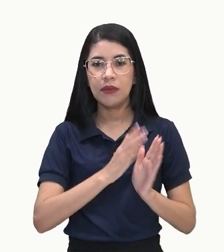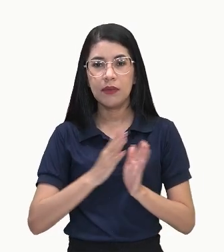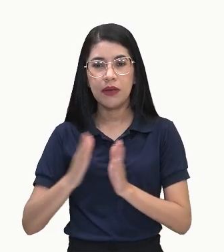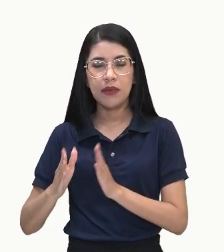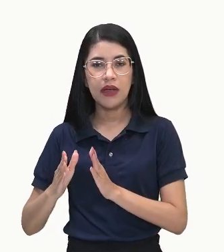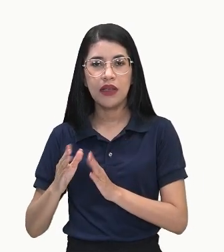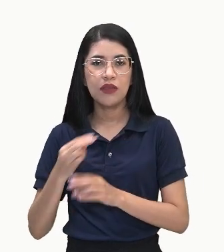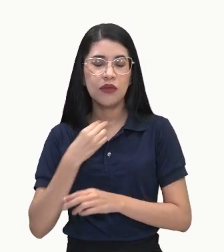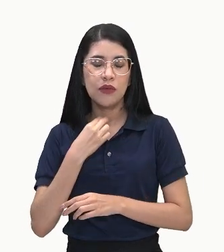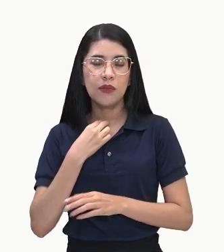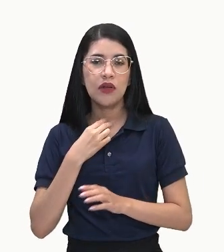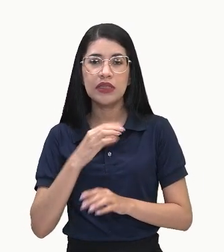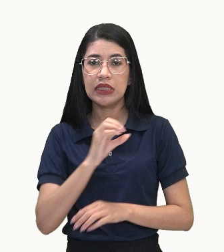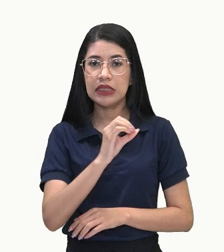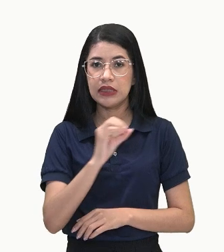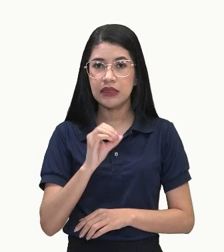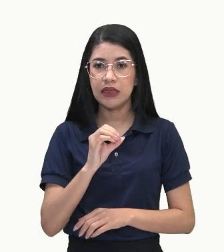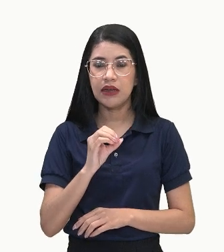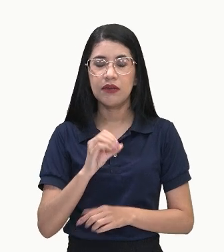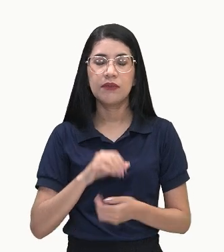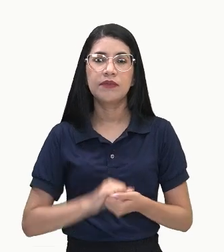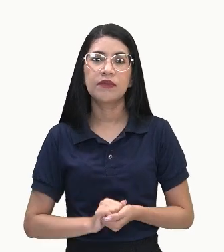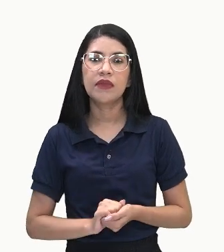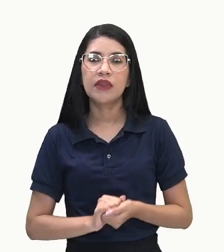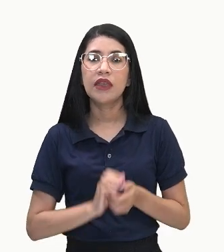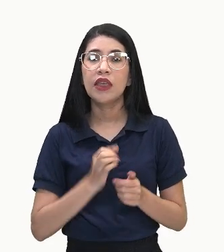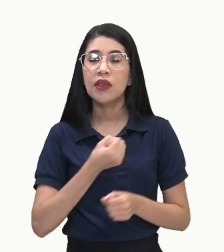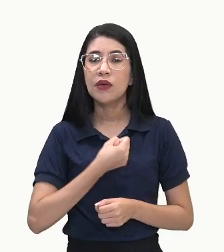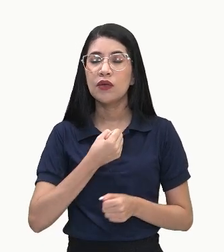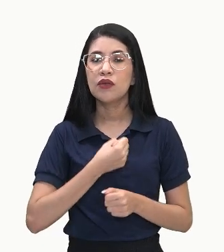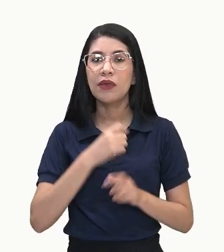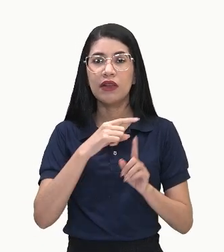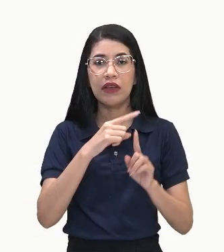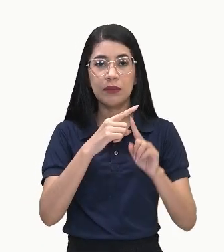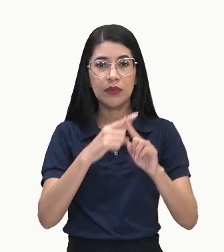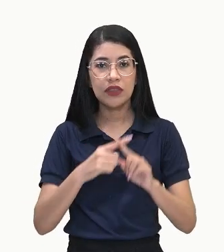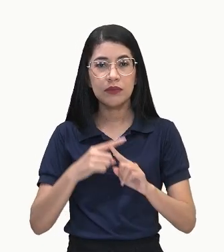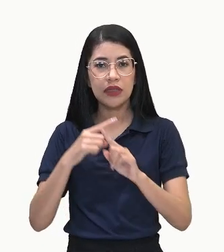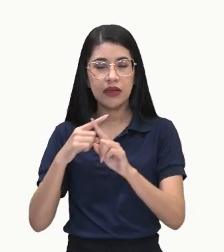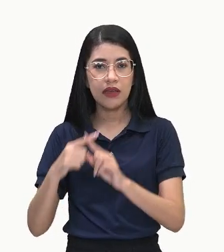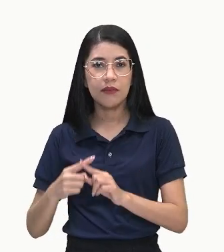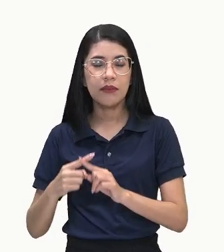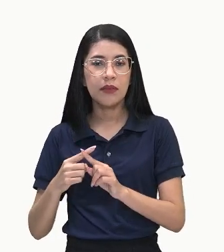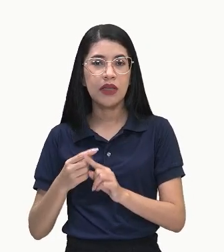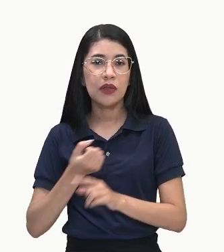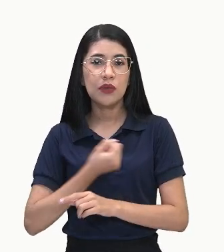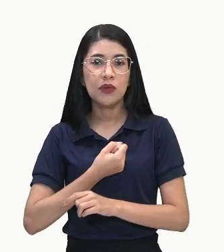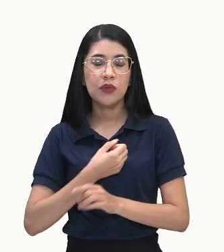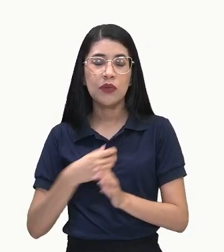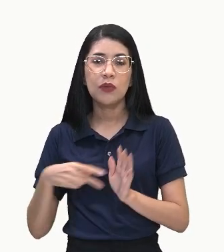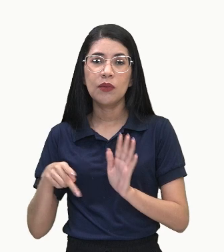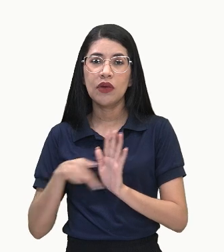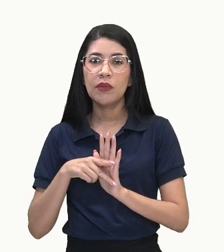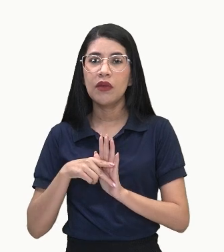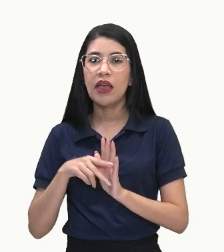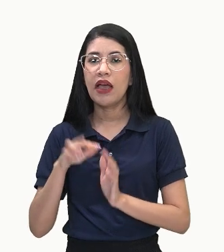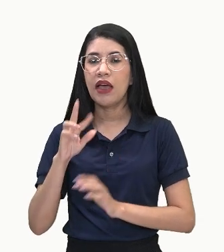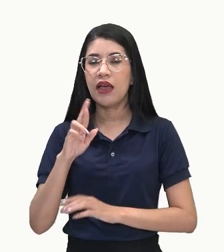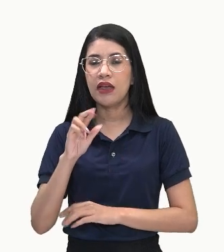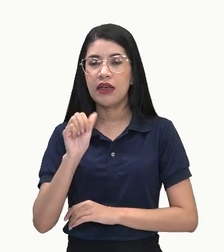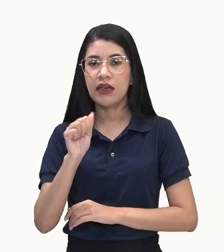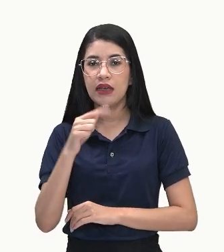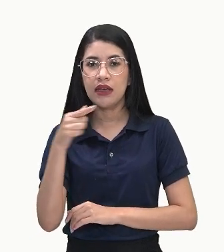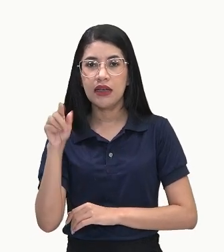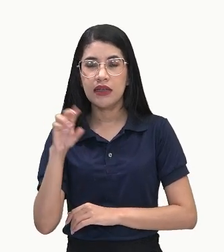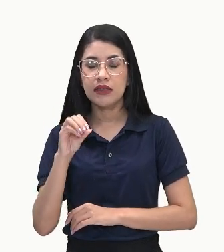em que cada um deles, multiplicando por um número fixo aqui é a razão, tá?